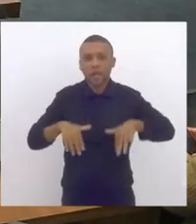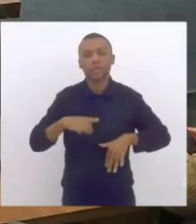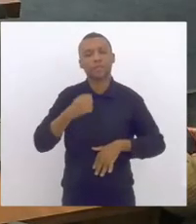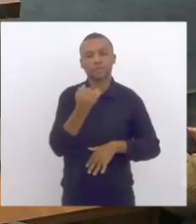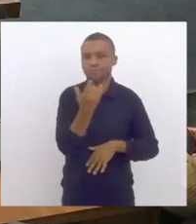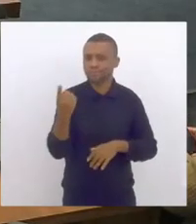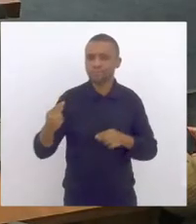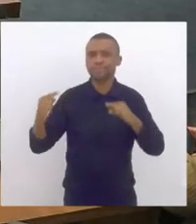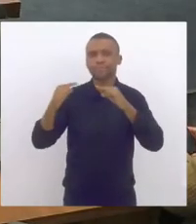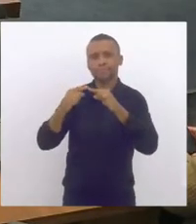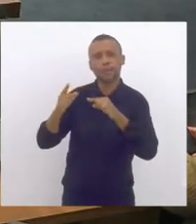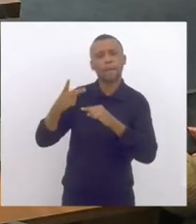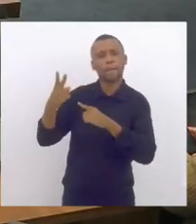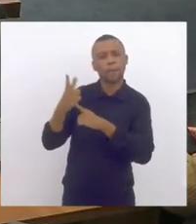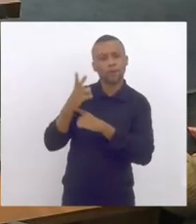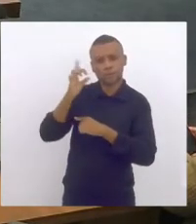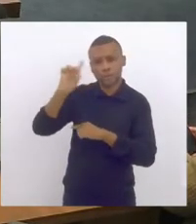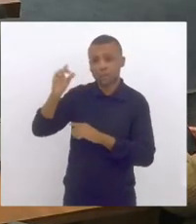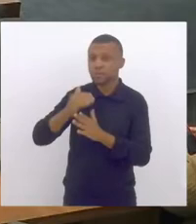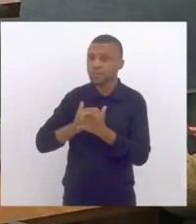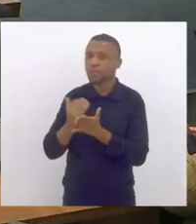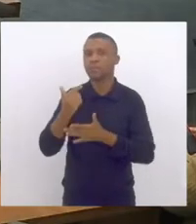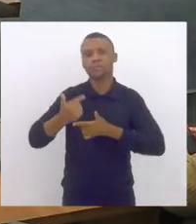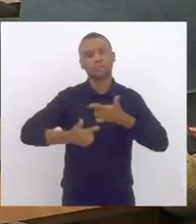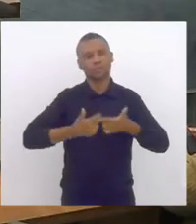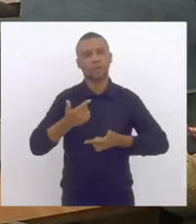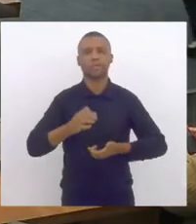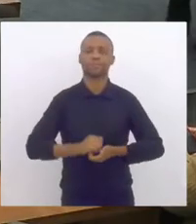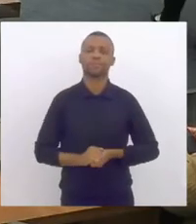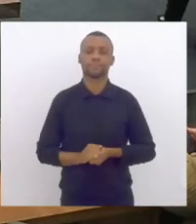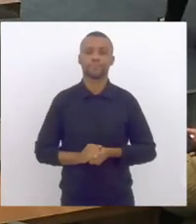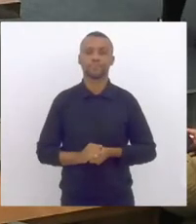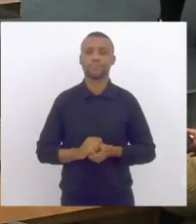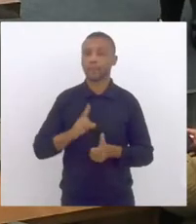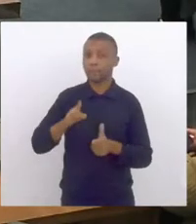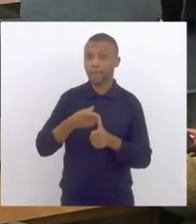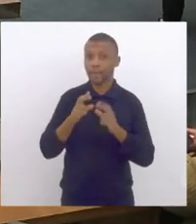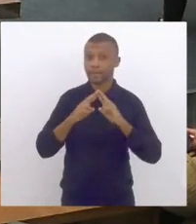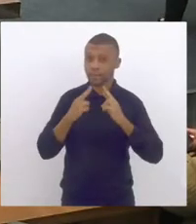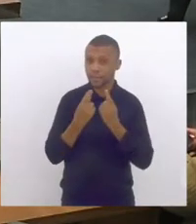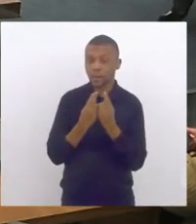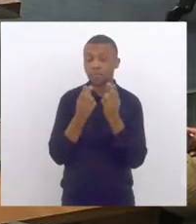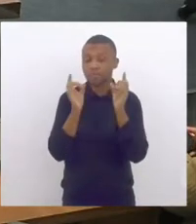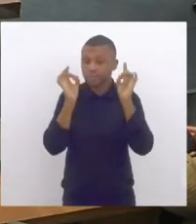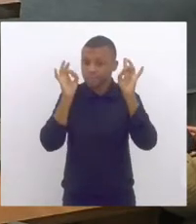legal sobre a proteção de Deus, iniciamos os nossos trabalhos. Está aberta a primeira sessão extraordinária